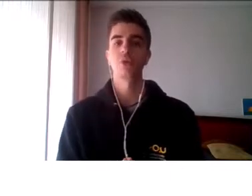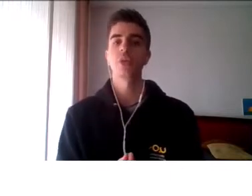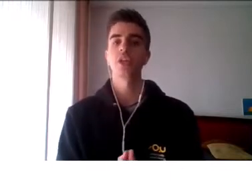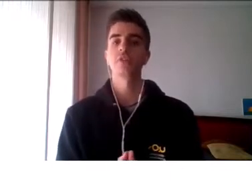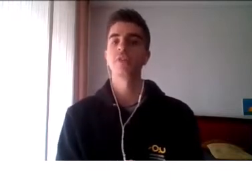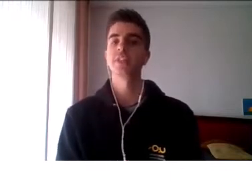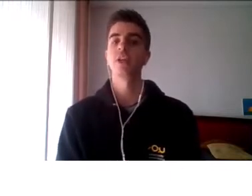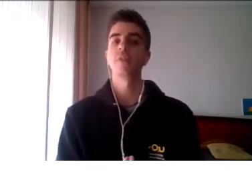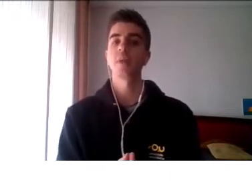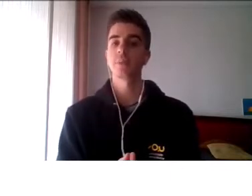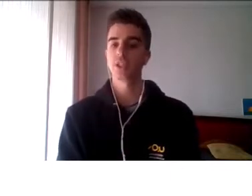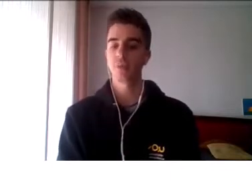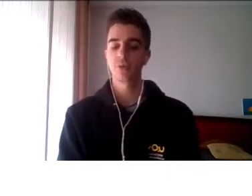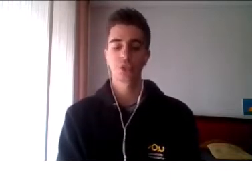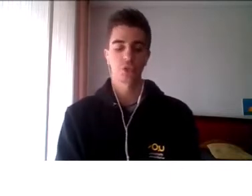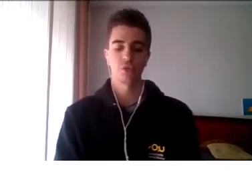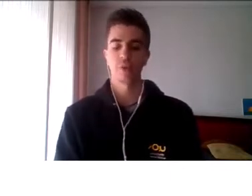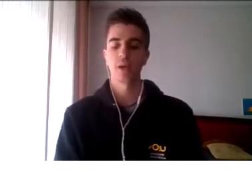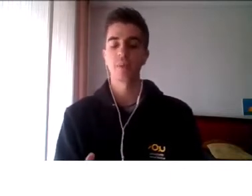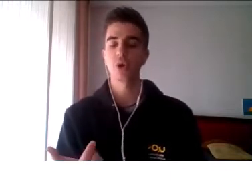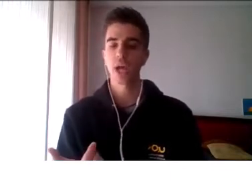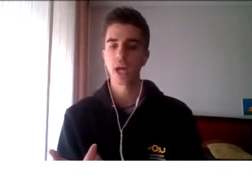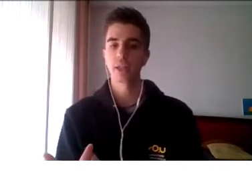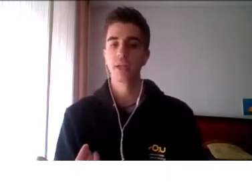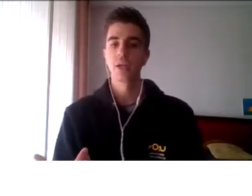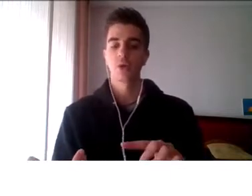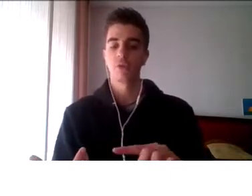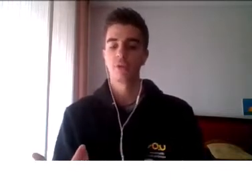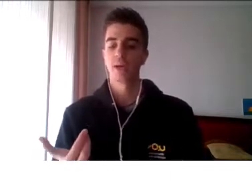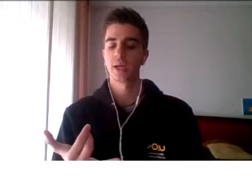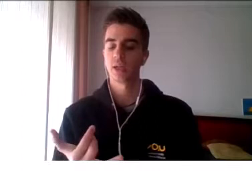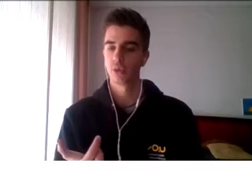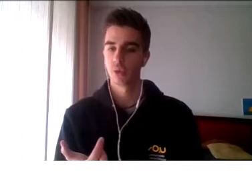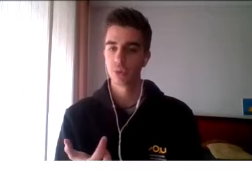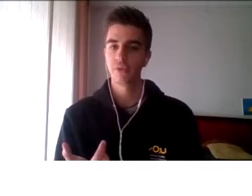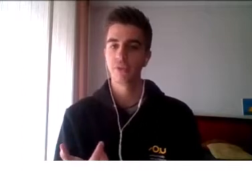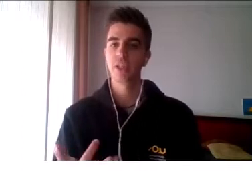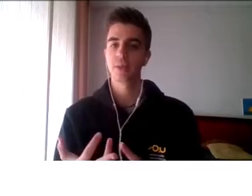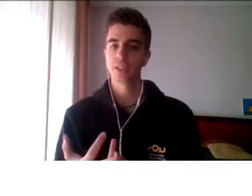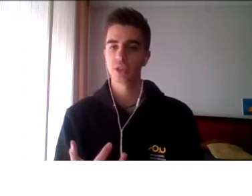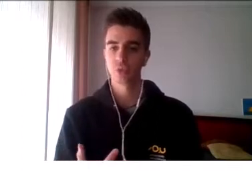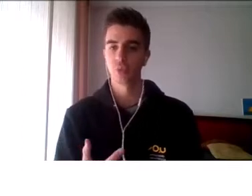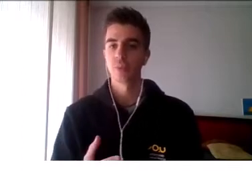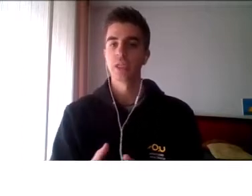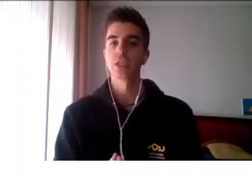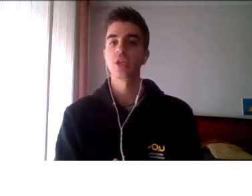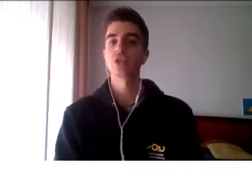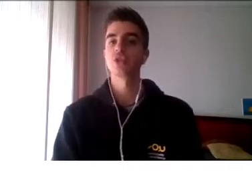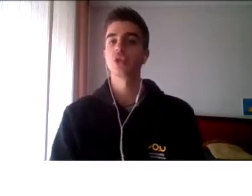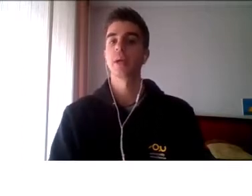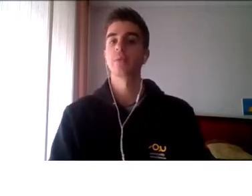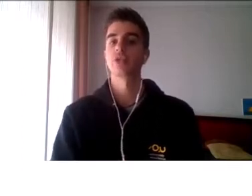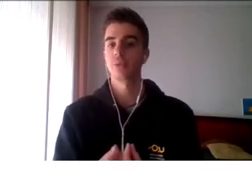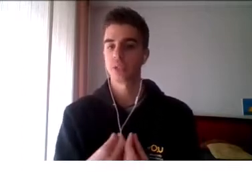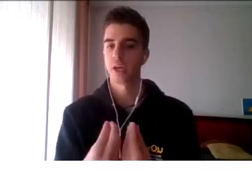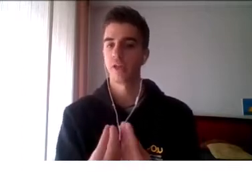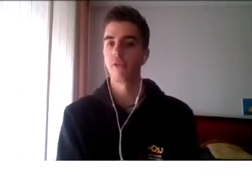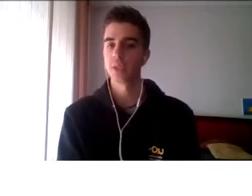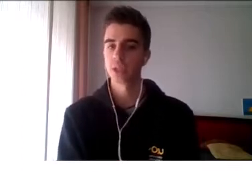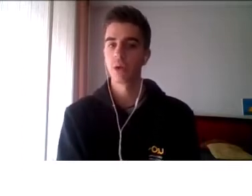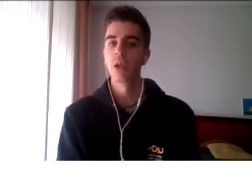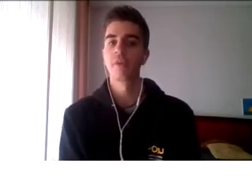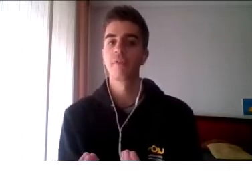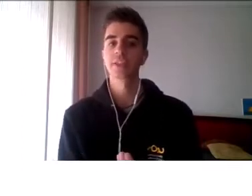no CODU, eles vão fazer novamente mais perguntas, confirmar a morada, confirmar o número de vítimas e isso tudo. Se nós não soubermos como nos